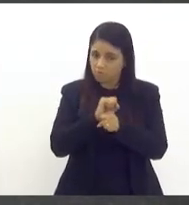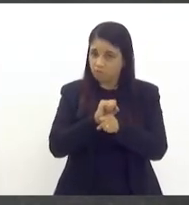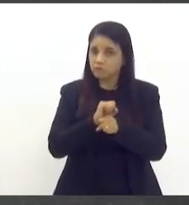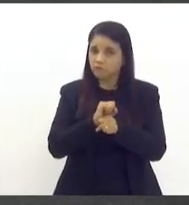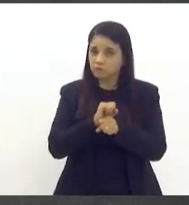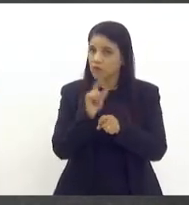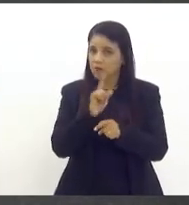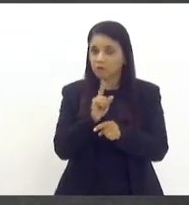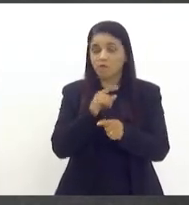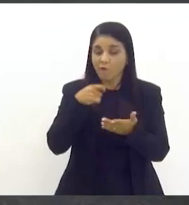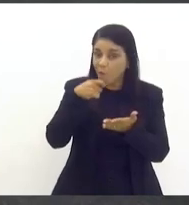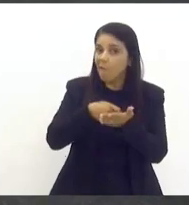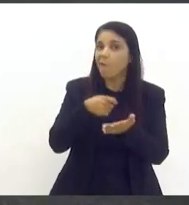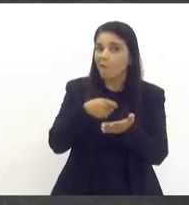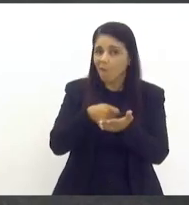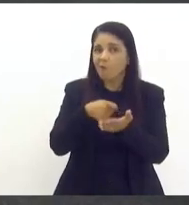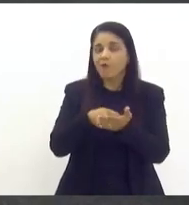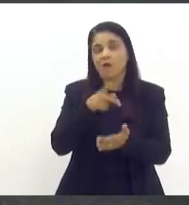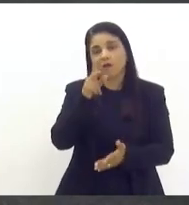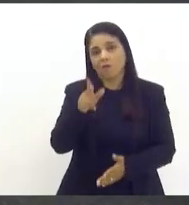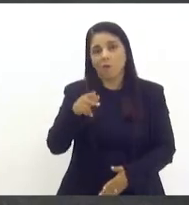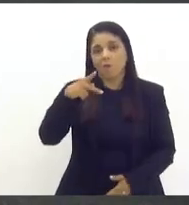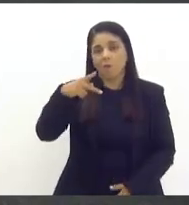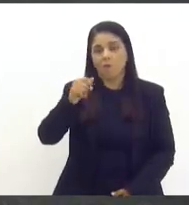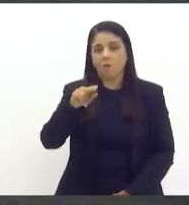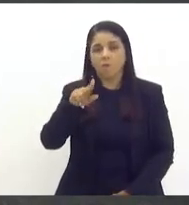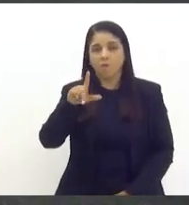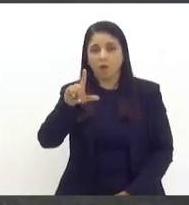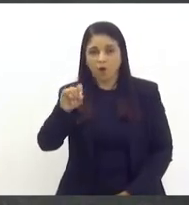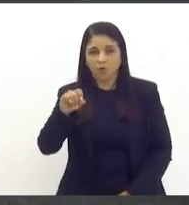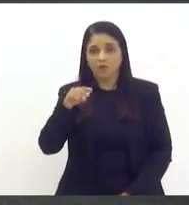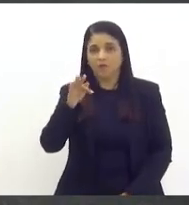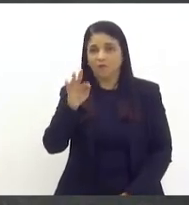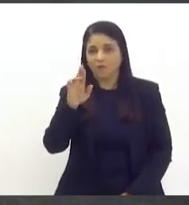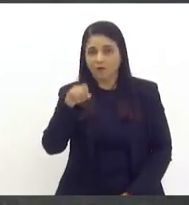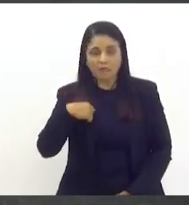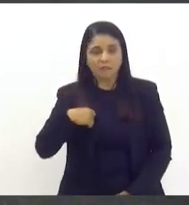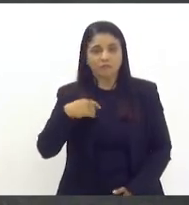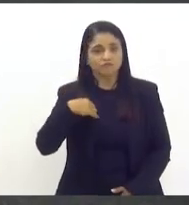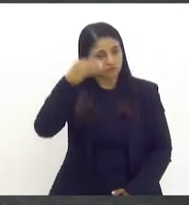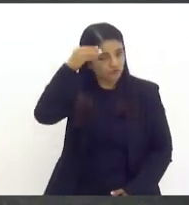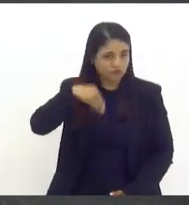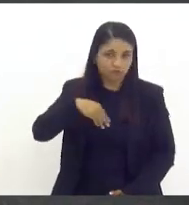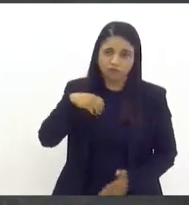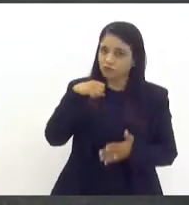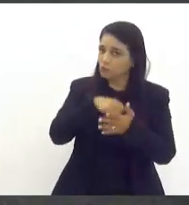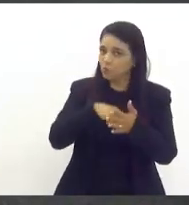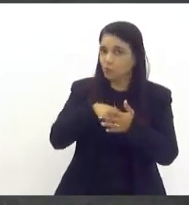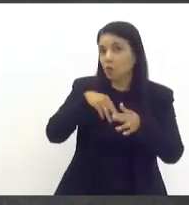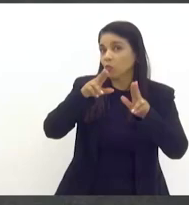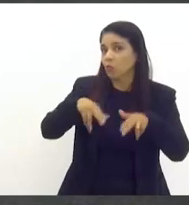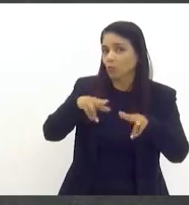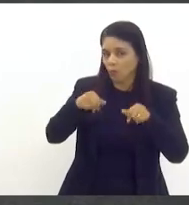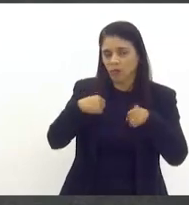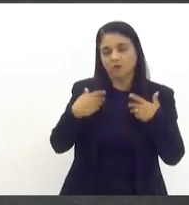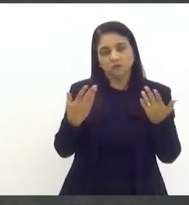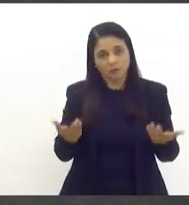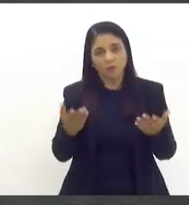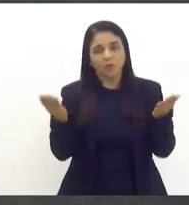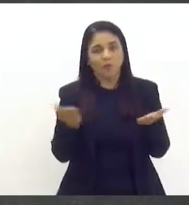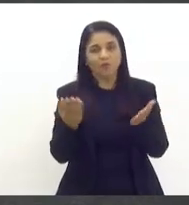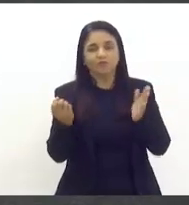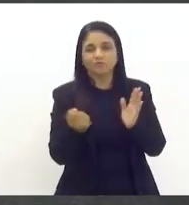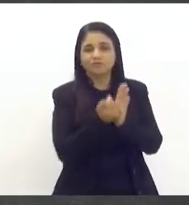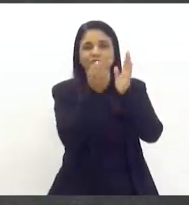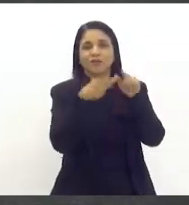que nos dizia Paulo Freire de quem não desiste das lutas e por fim o senhor presidente quero só desta Car que hoje é